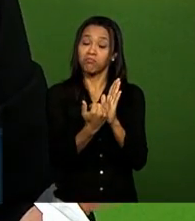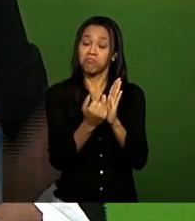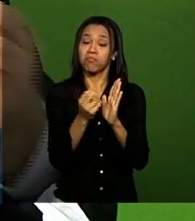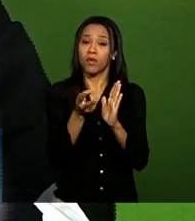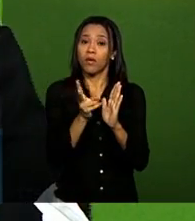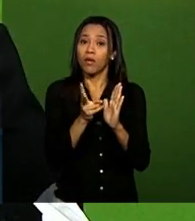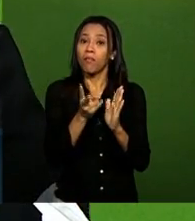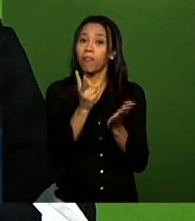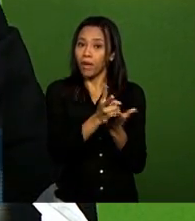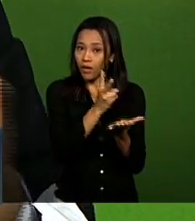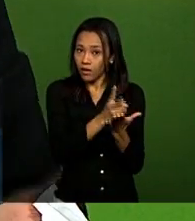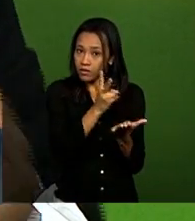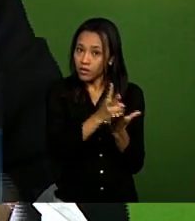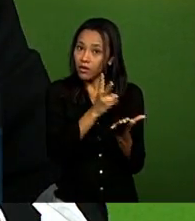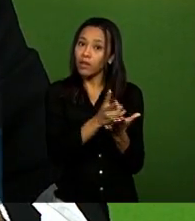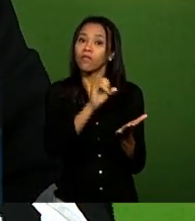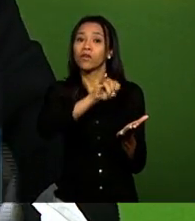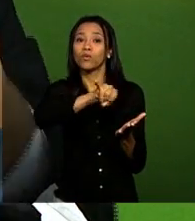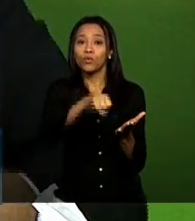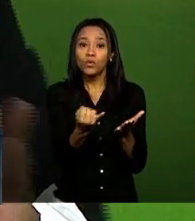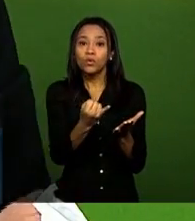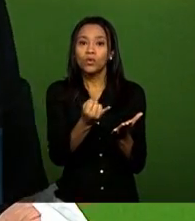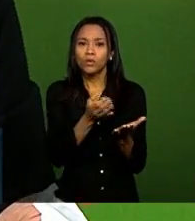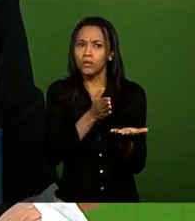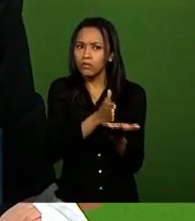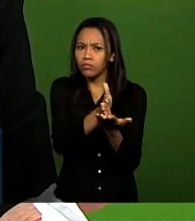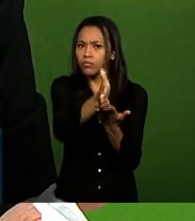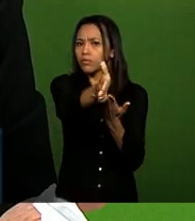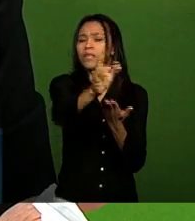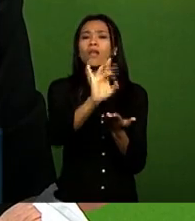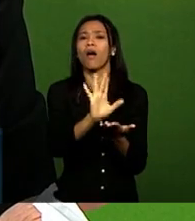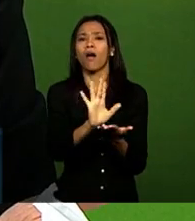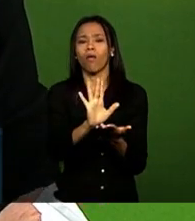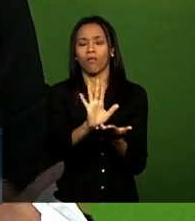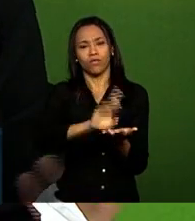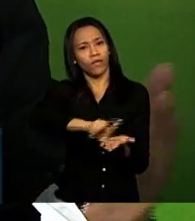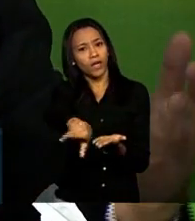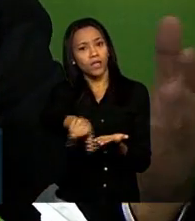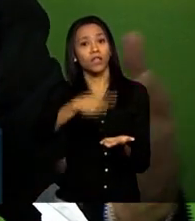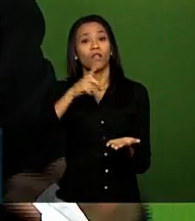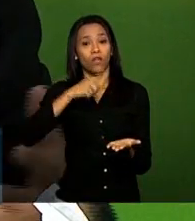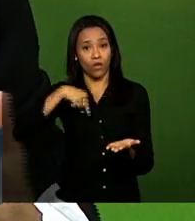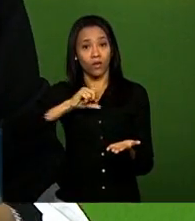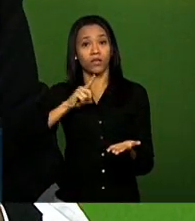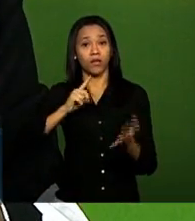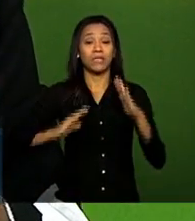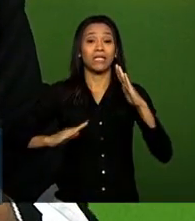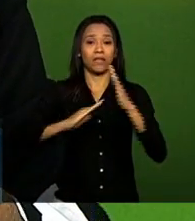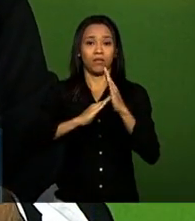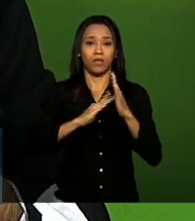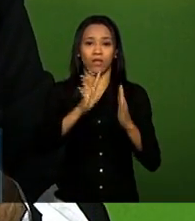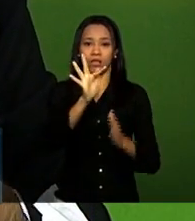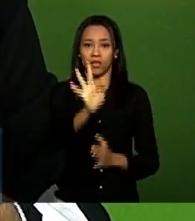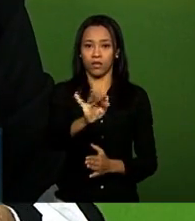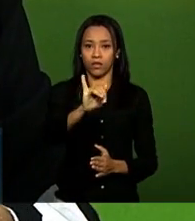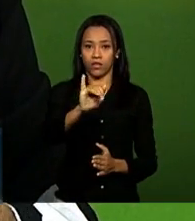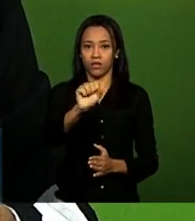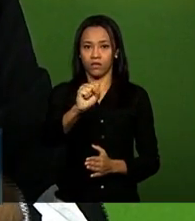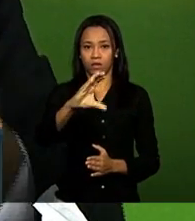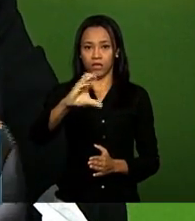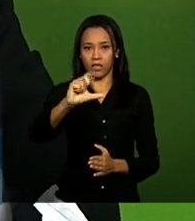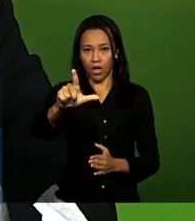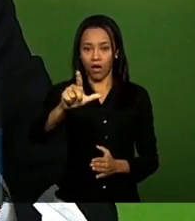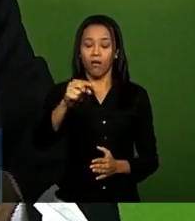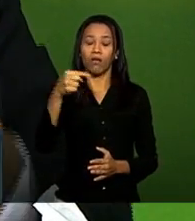sim na mesma dimensão não por quê Porque nós temos limites fiscais e nós estamos procurando exatamente fazer com que